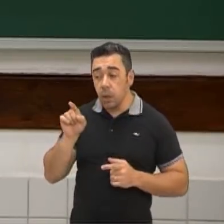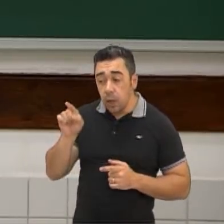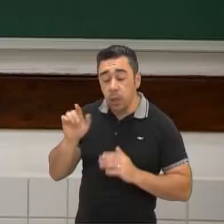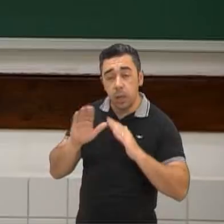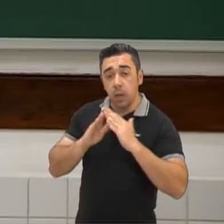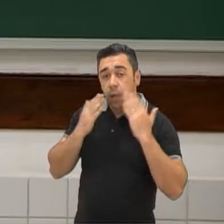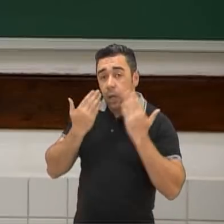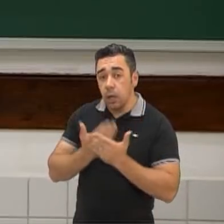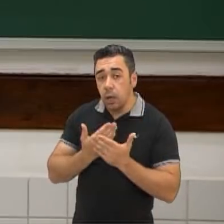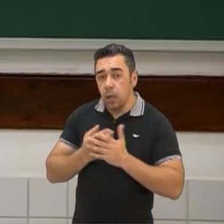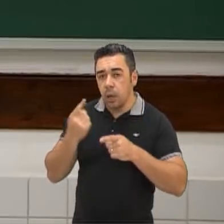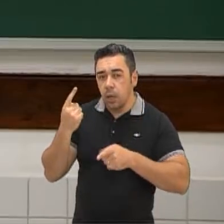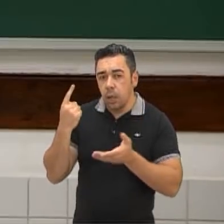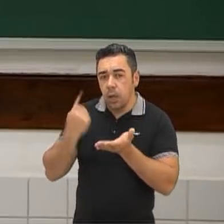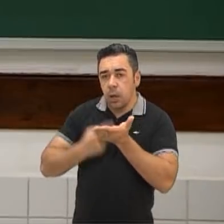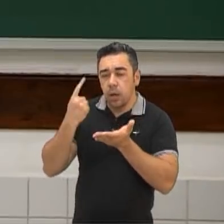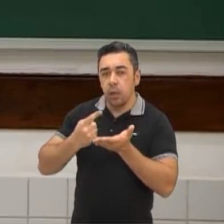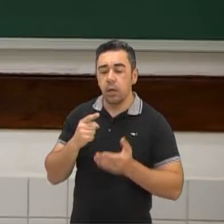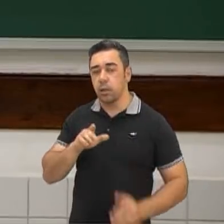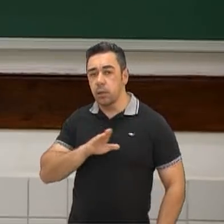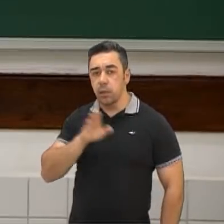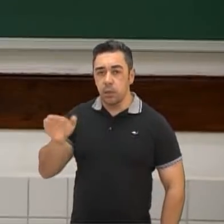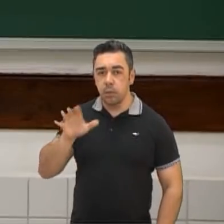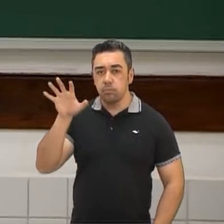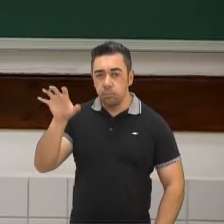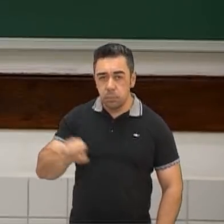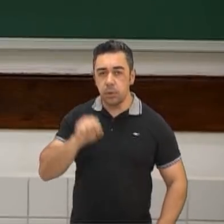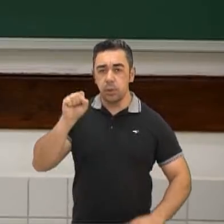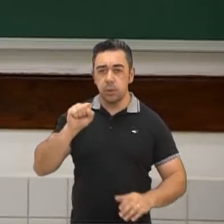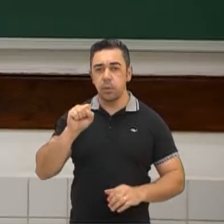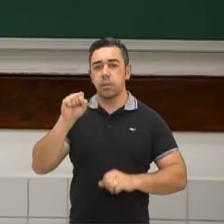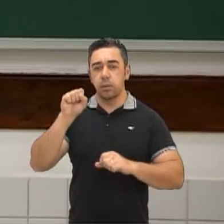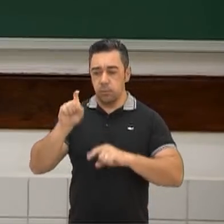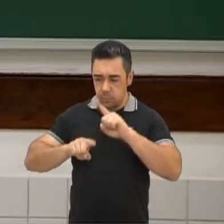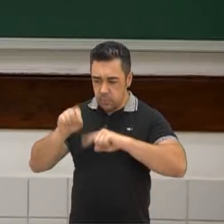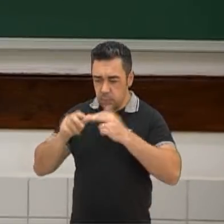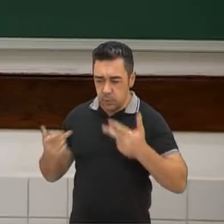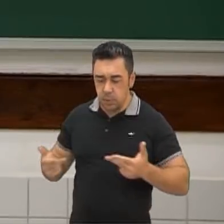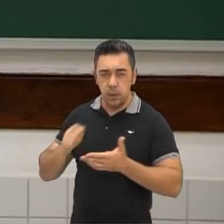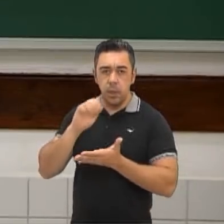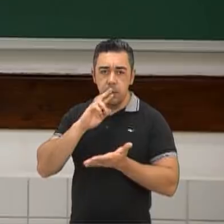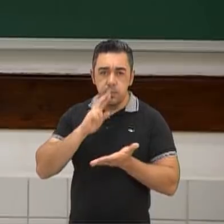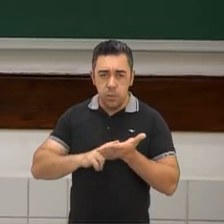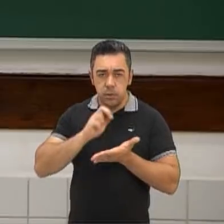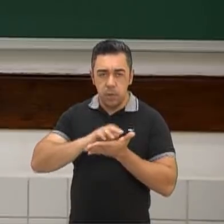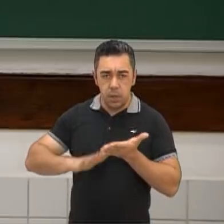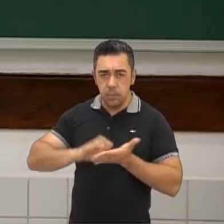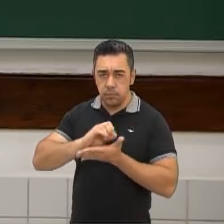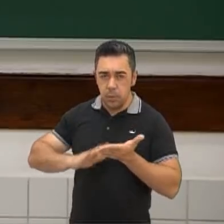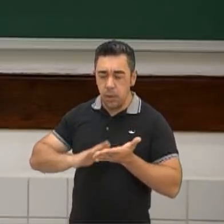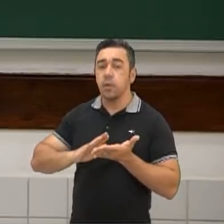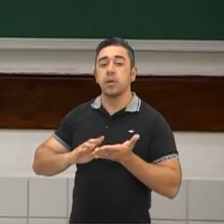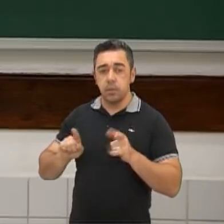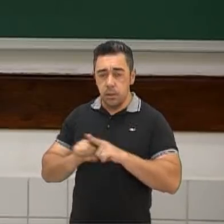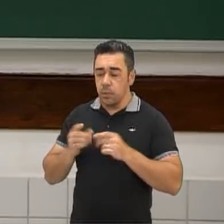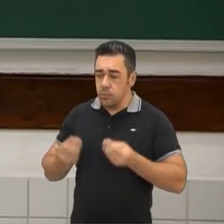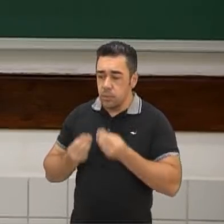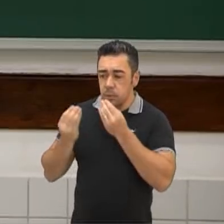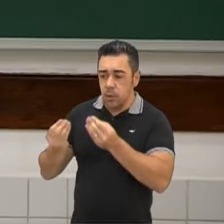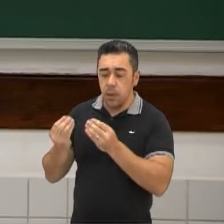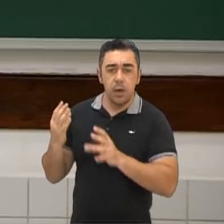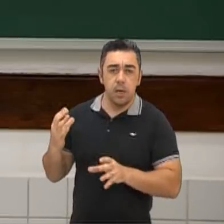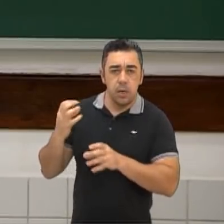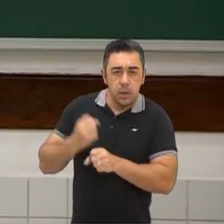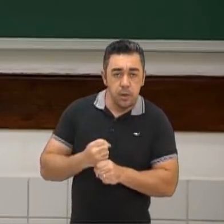para combinar como que você vai fazer para fazer as atividades escritas, tá? Você pode também copiar